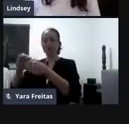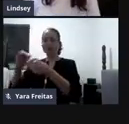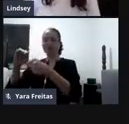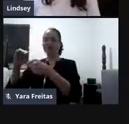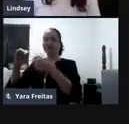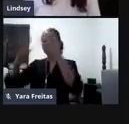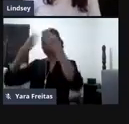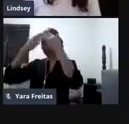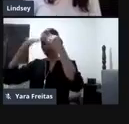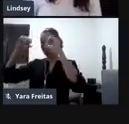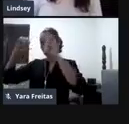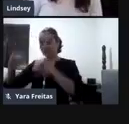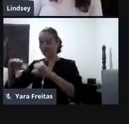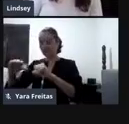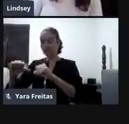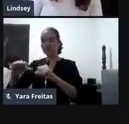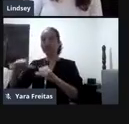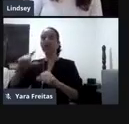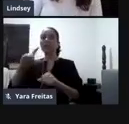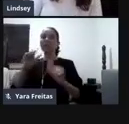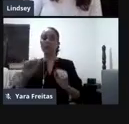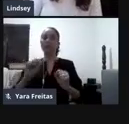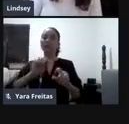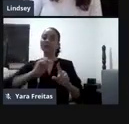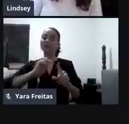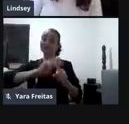de ter a doença.